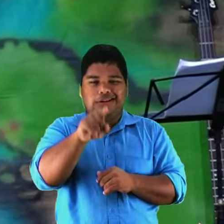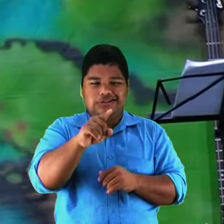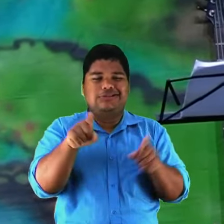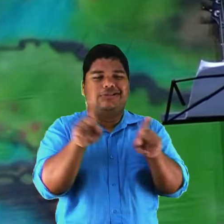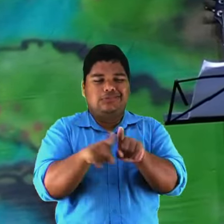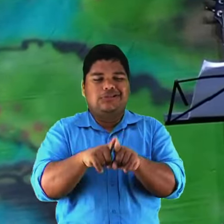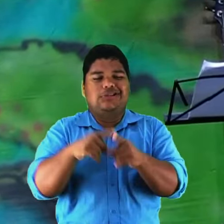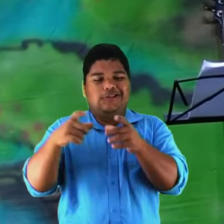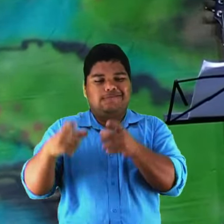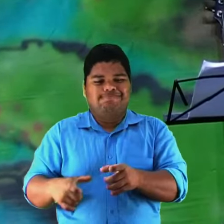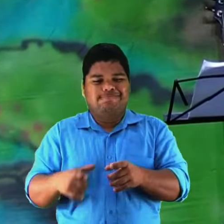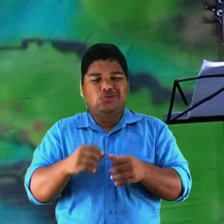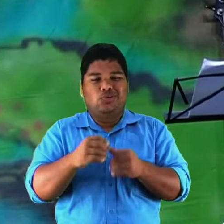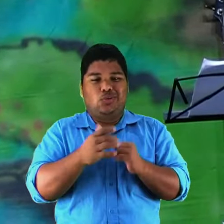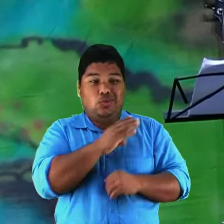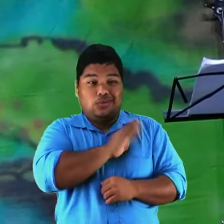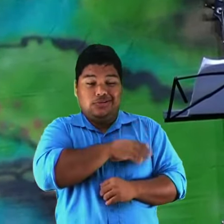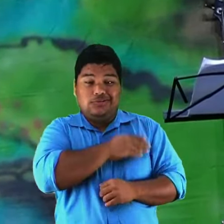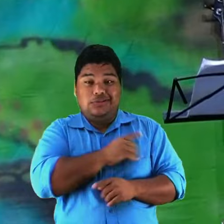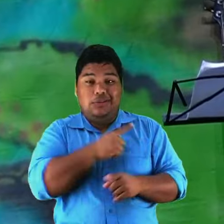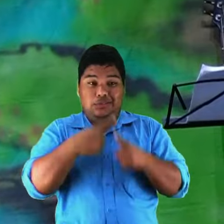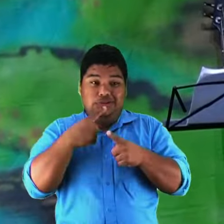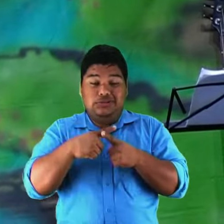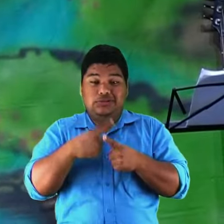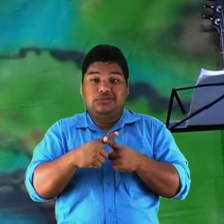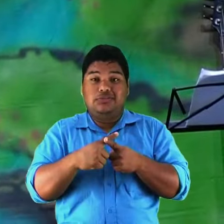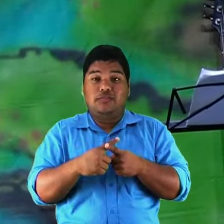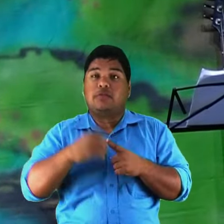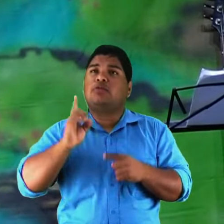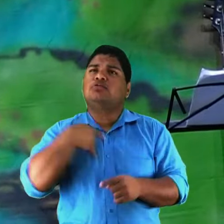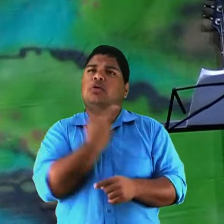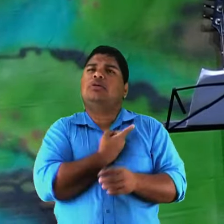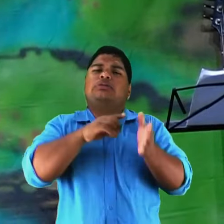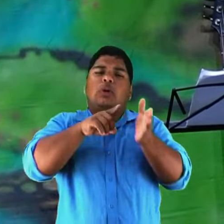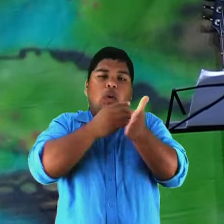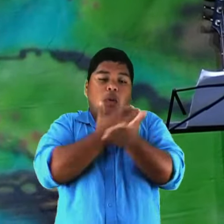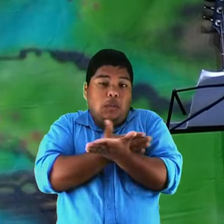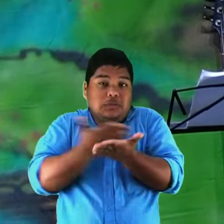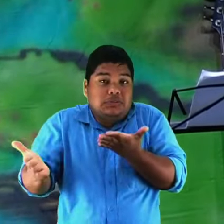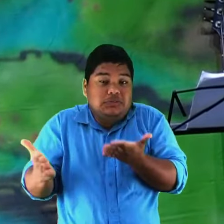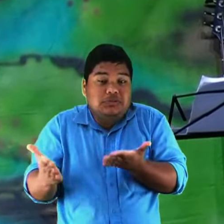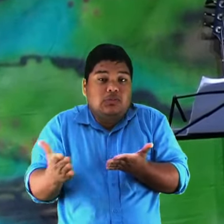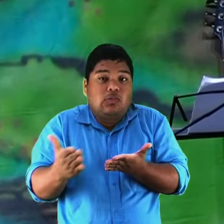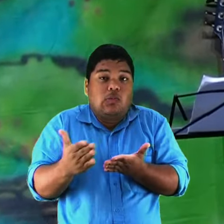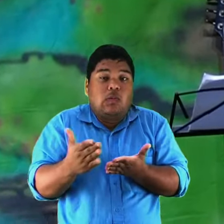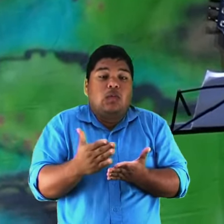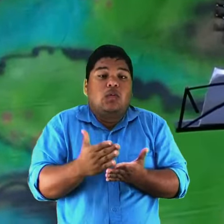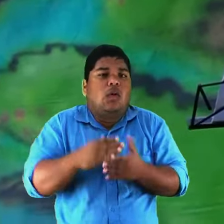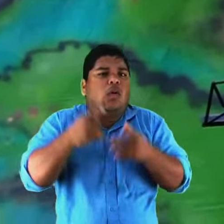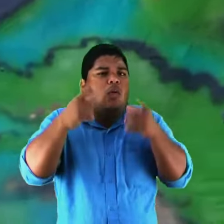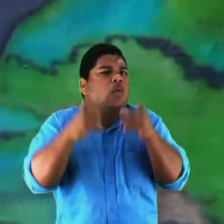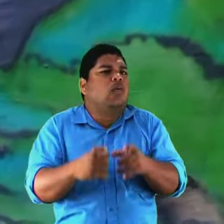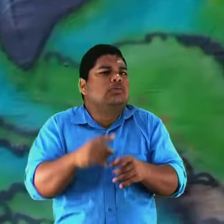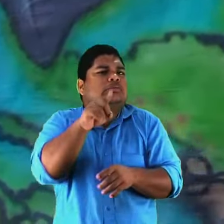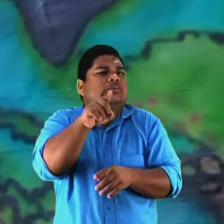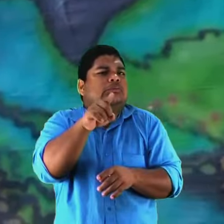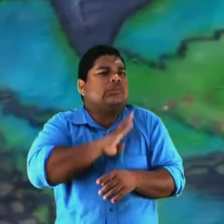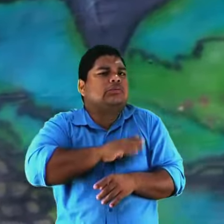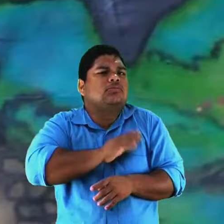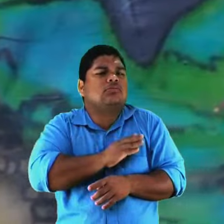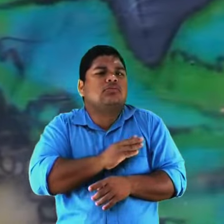coração. Por isso que nós começamos com a pergunta: seu coração está onde? A